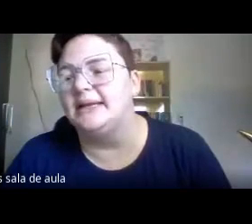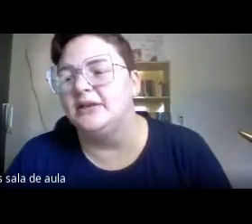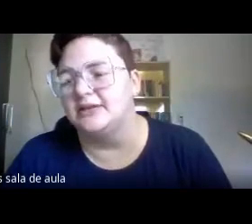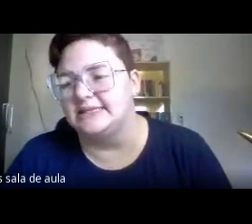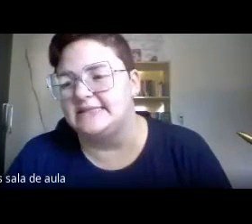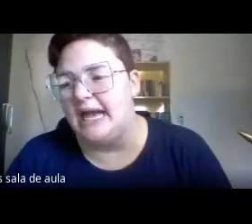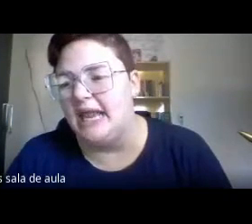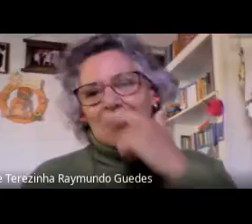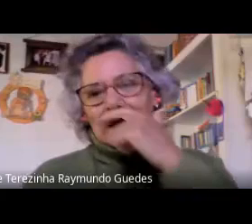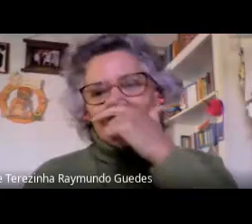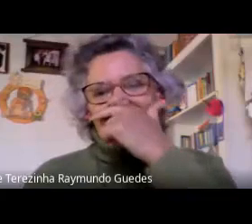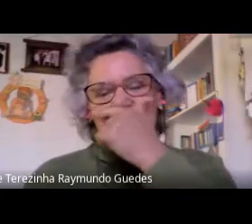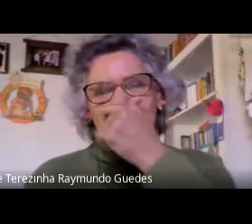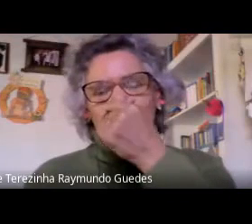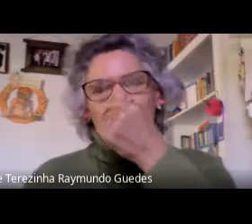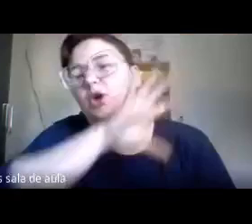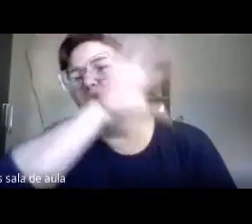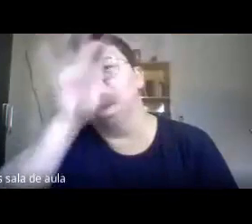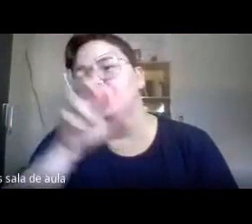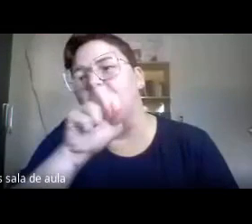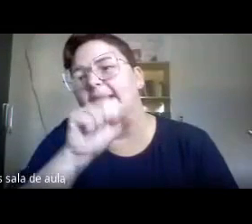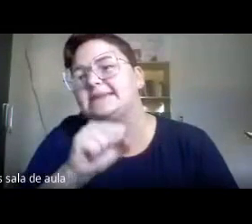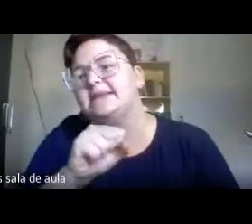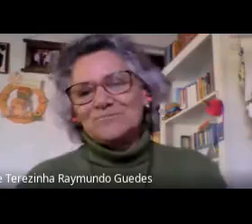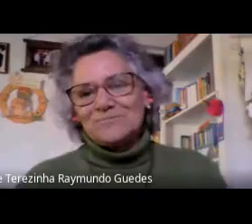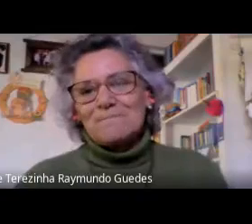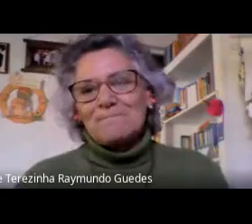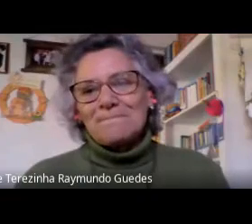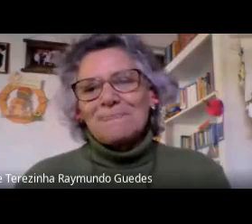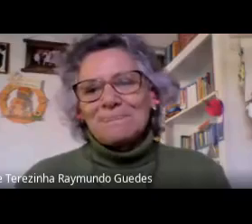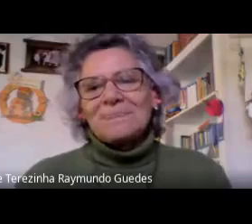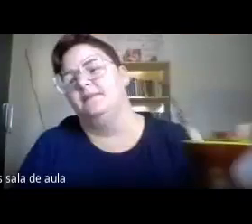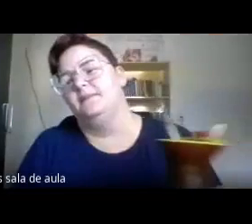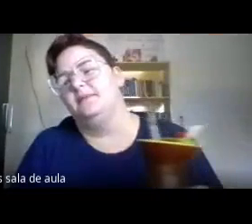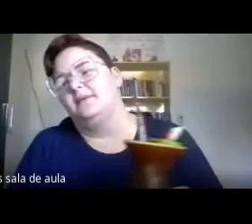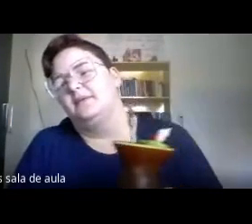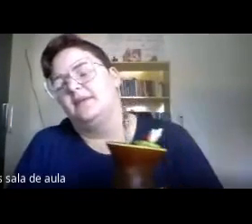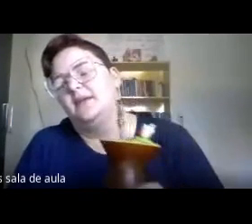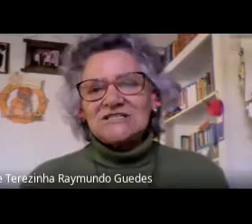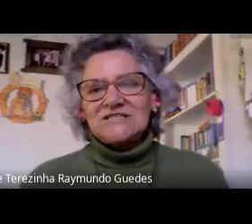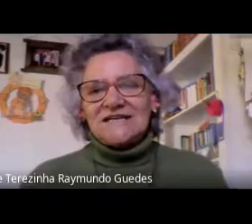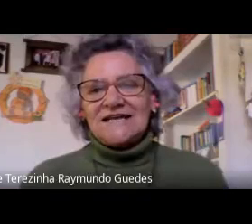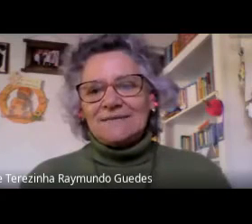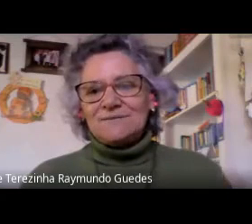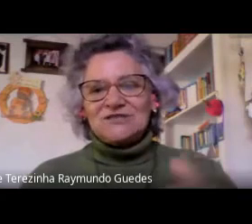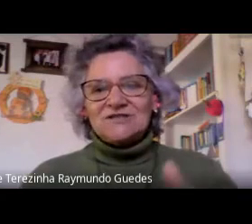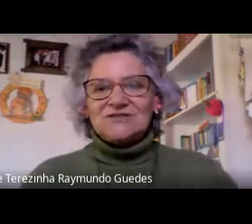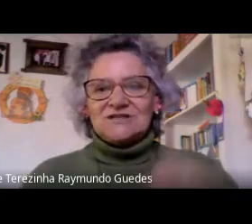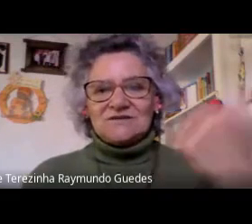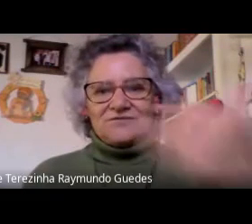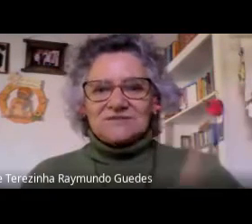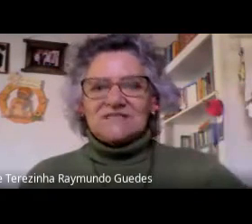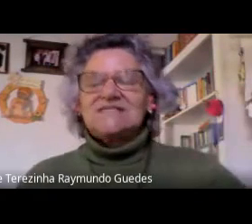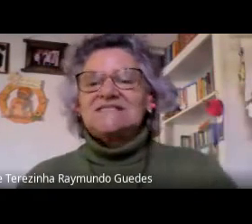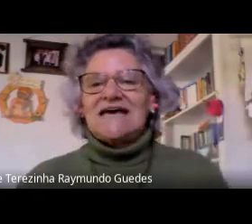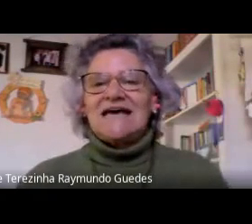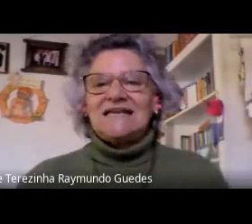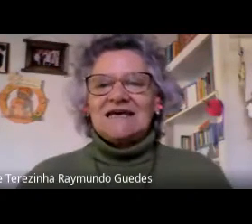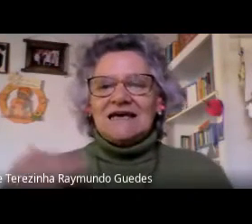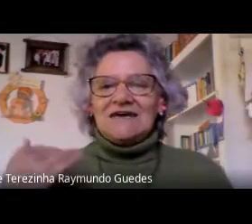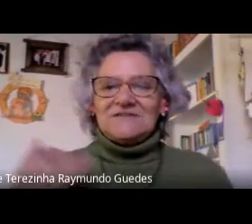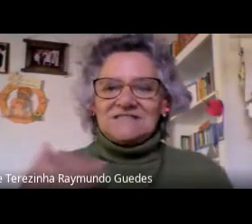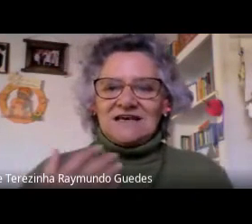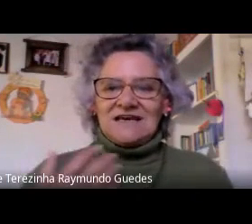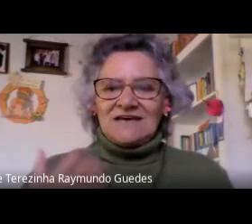mural isso, ali da nossa sala, para que todo mundo participe. Ótimo, a gente até está pedindo assim, ó, se vocês